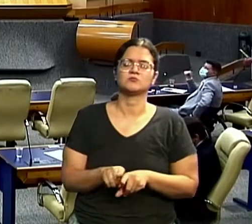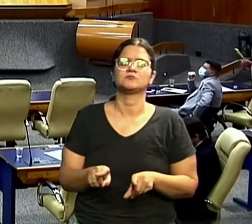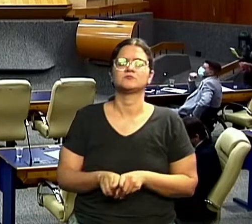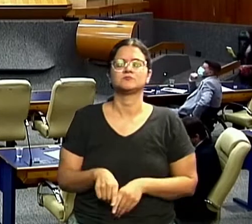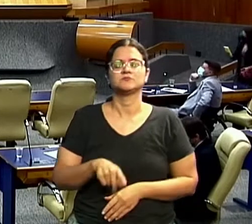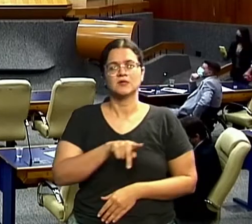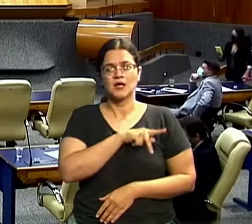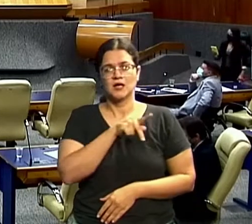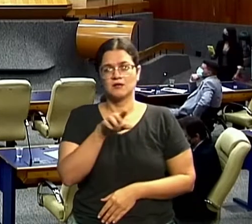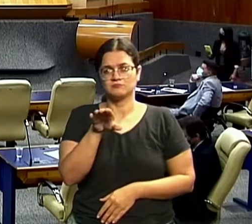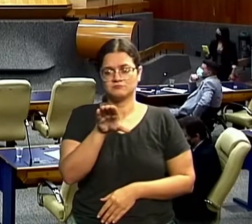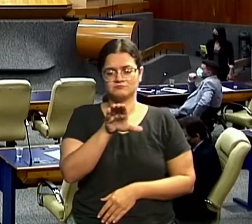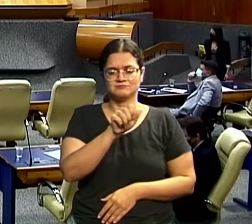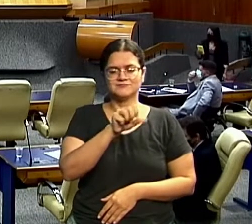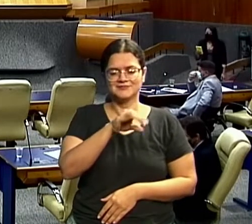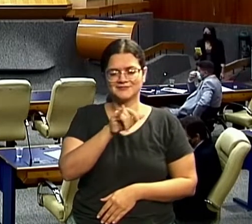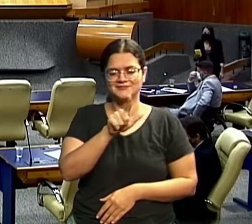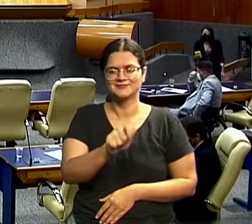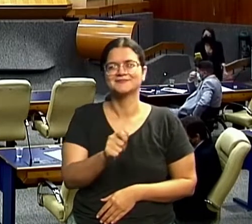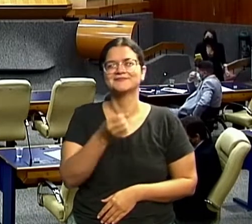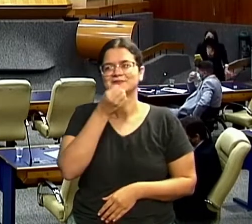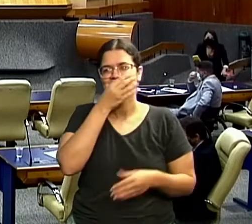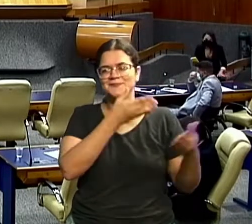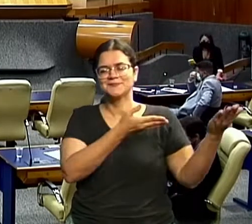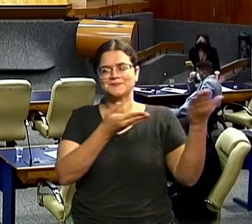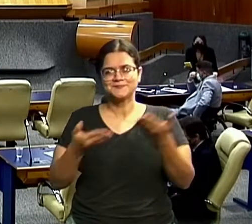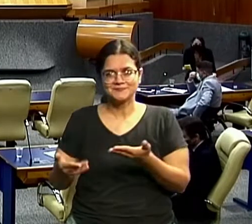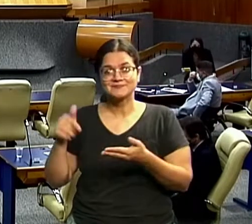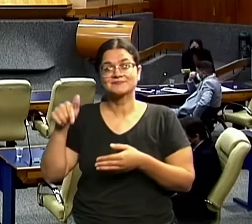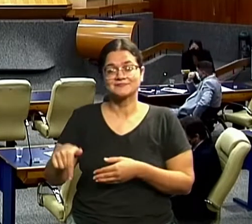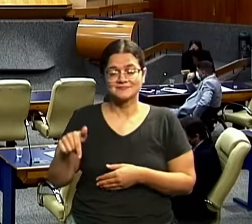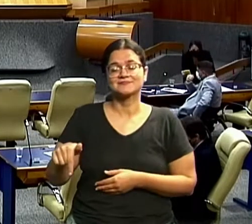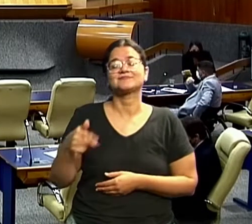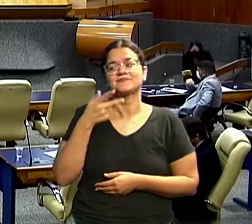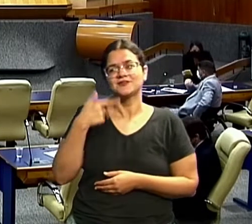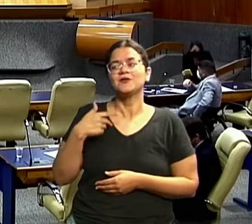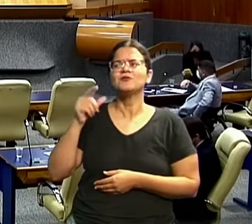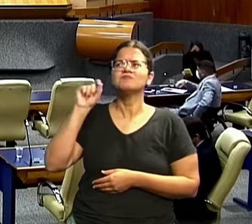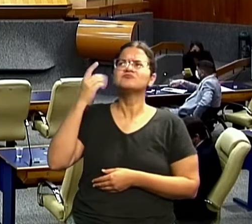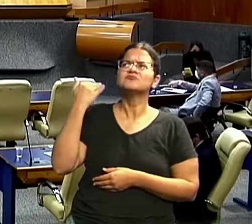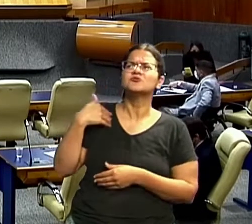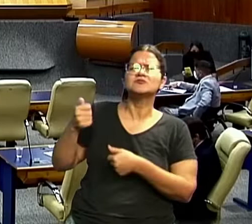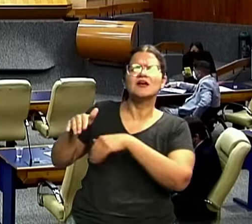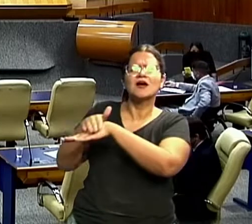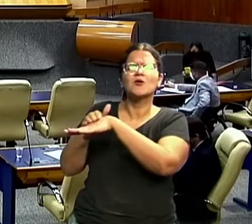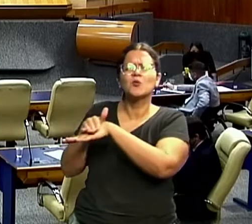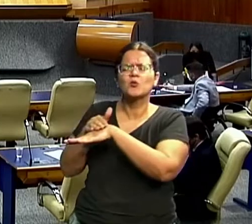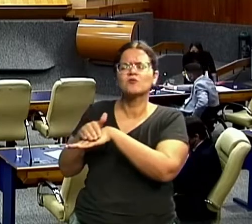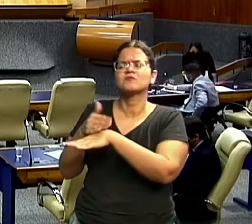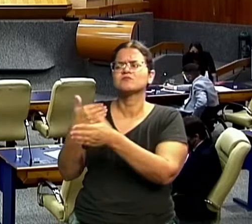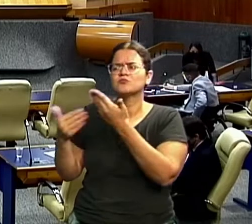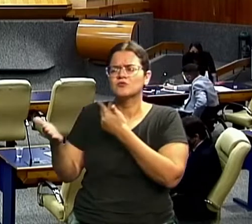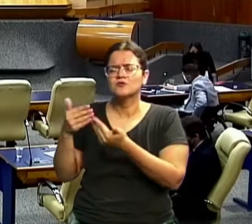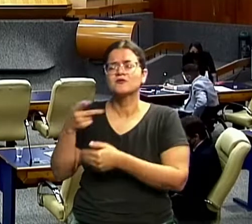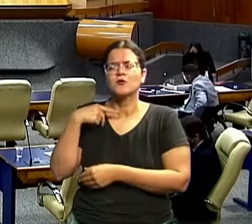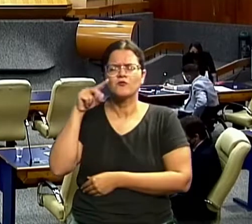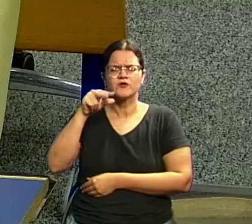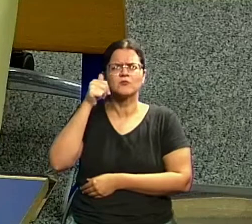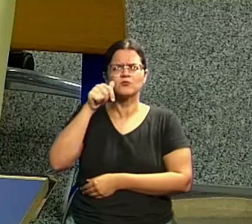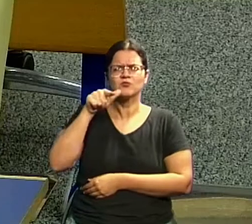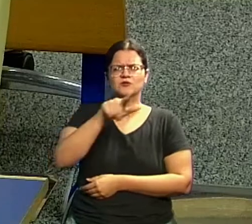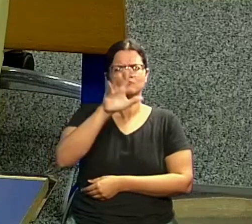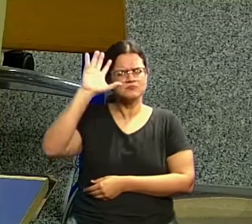Doutora Camila, seja bem-vinda a essa casa. Eu quero te parabenizar. Outro dia, eu acho que eu falava com a Lucila mesmo, e vejo que as mulheres aqui agiram